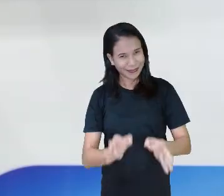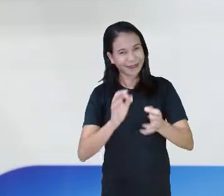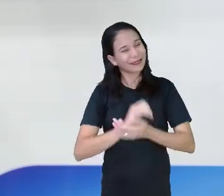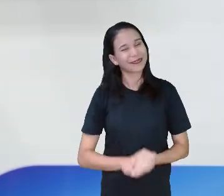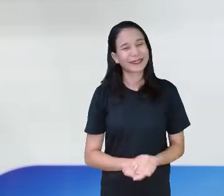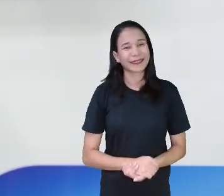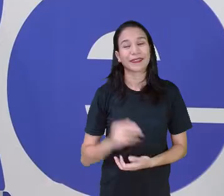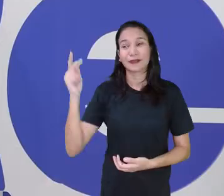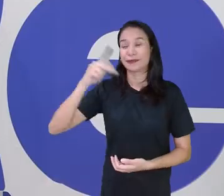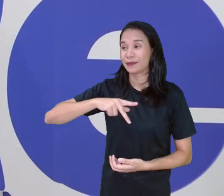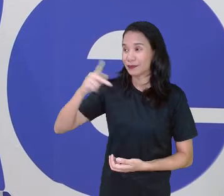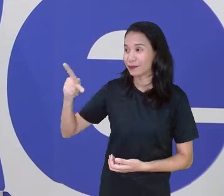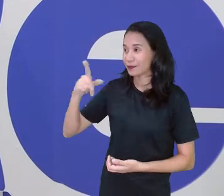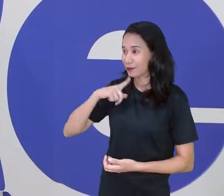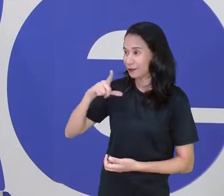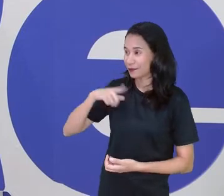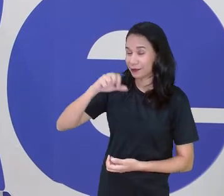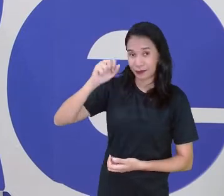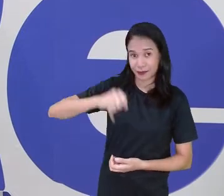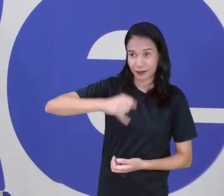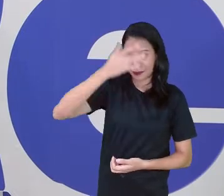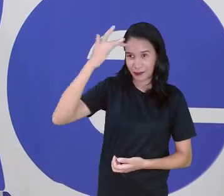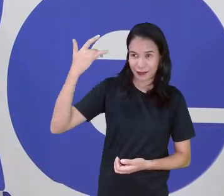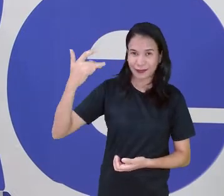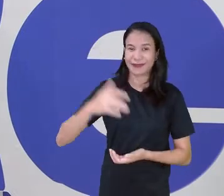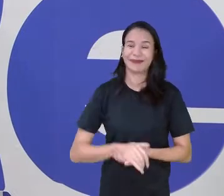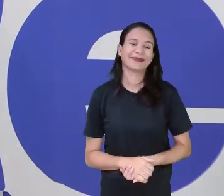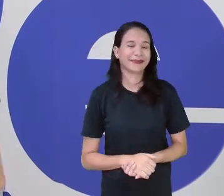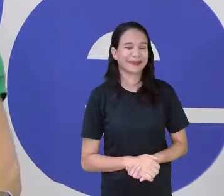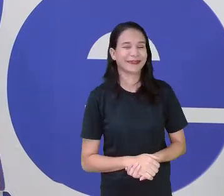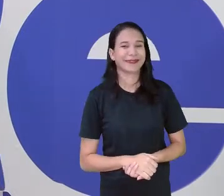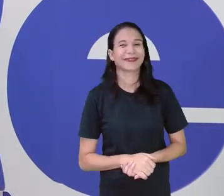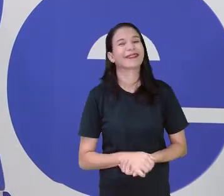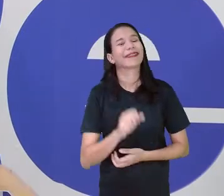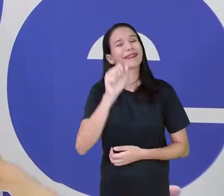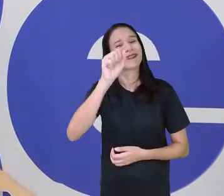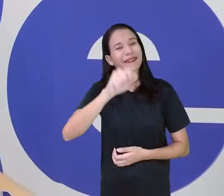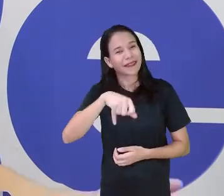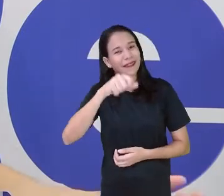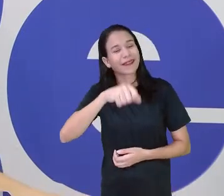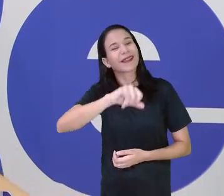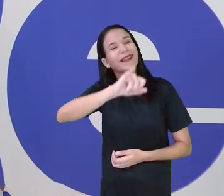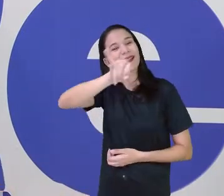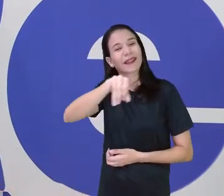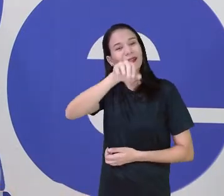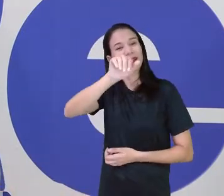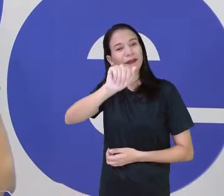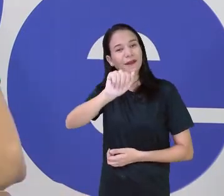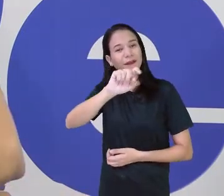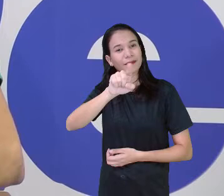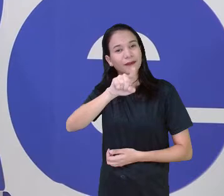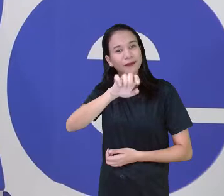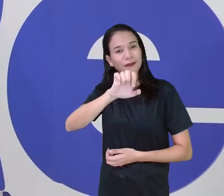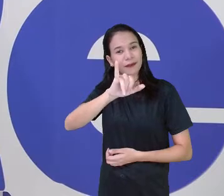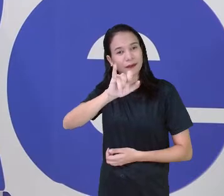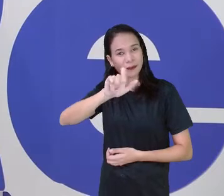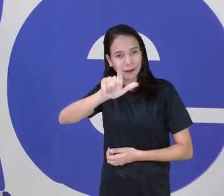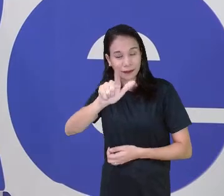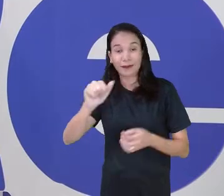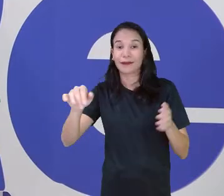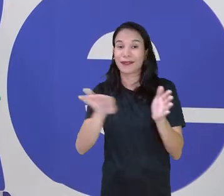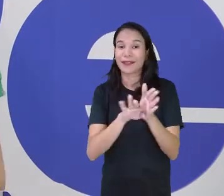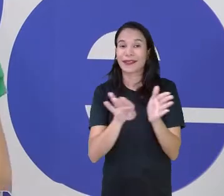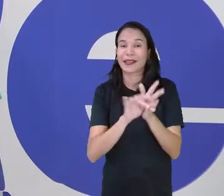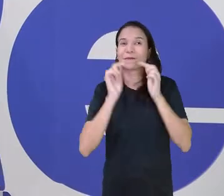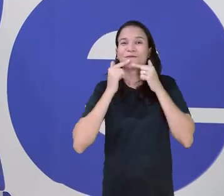maravilhosas. E aí, professora, temos alguém finalmente? Pois é, né? E agora o Jaziel chegou por aqui, sorridente,